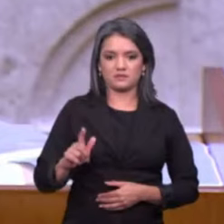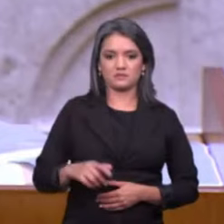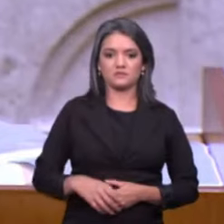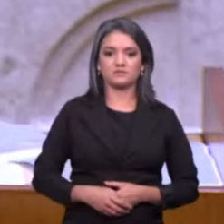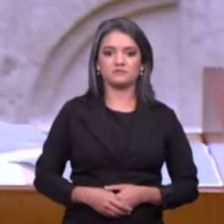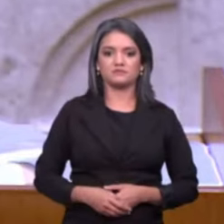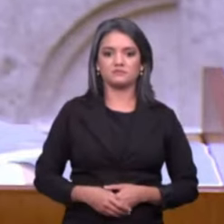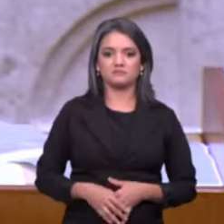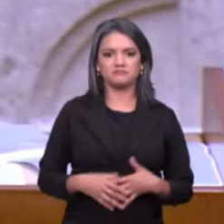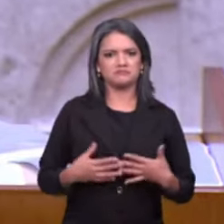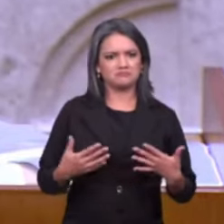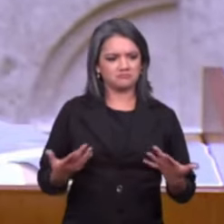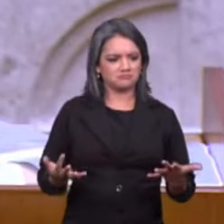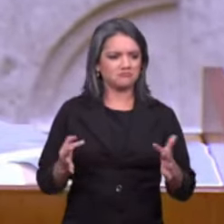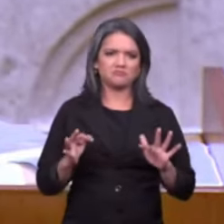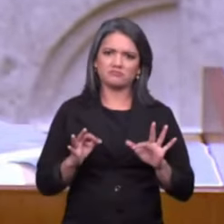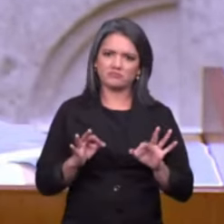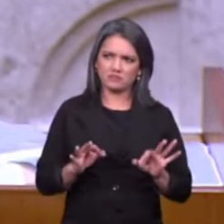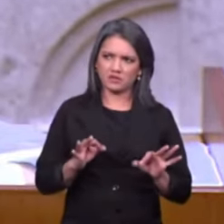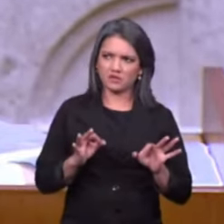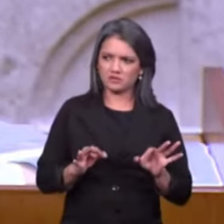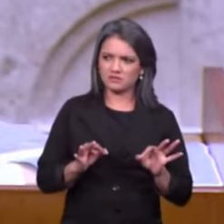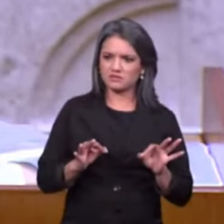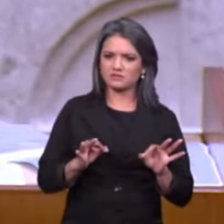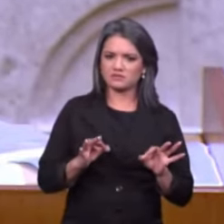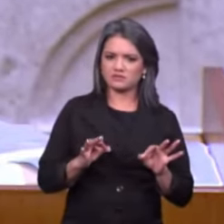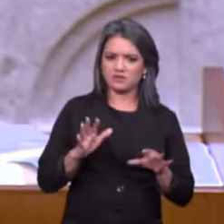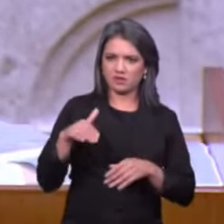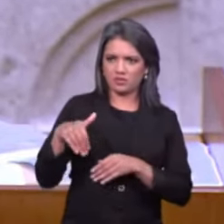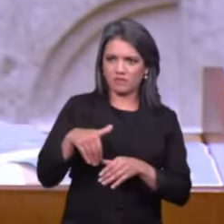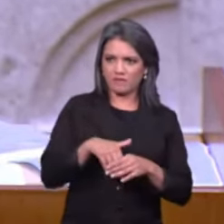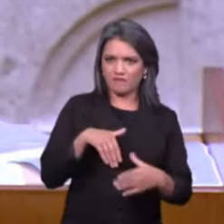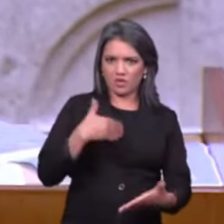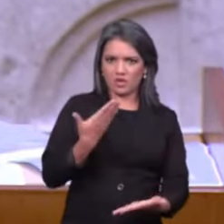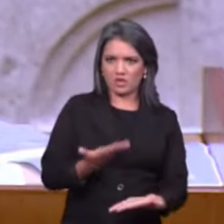Acho que está fiel ao que nós votamos até agora.